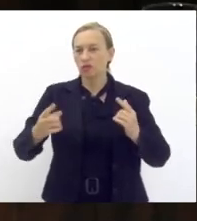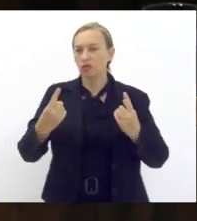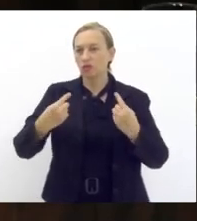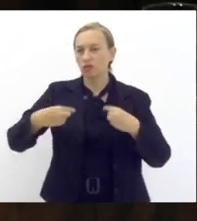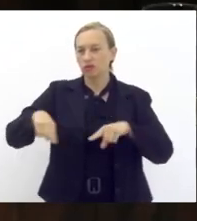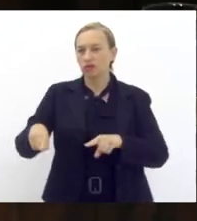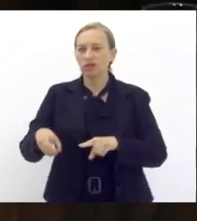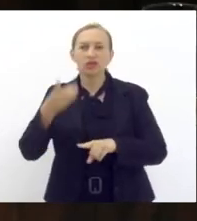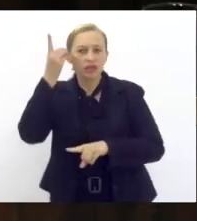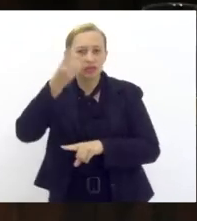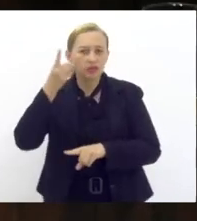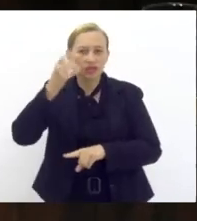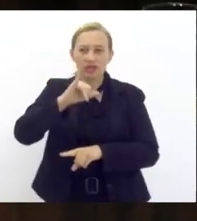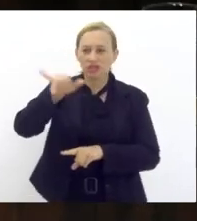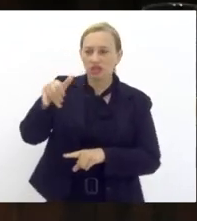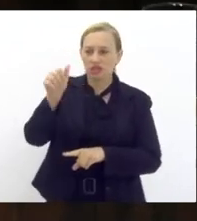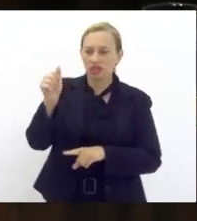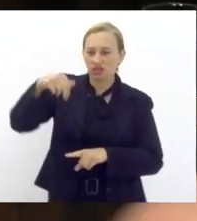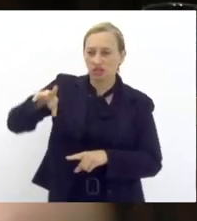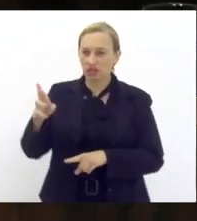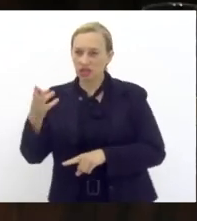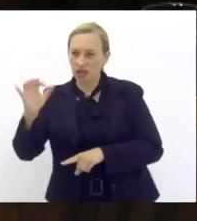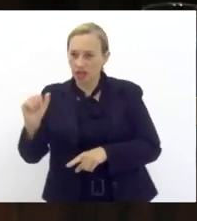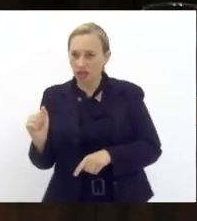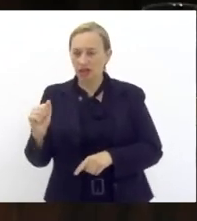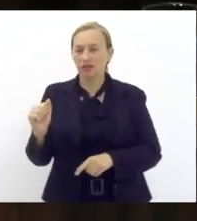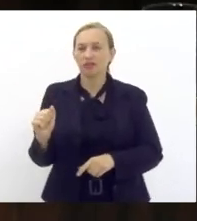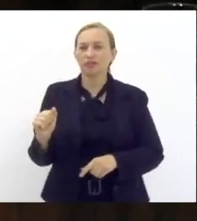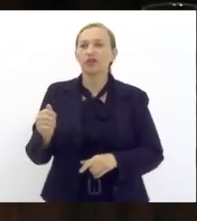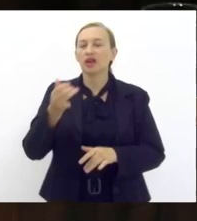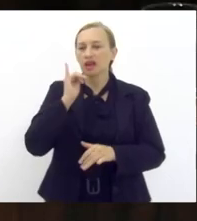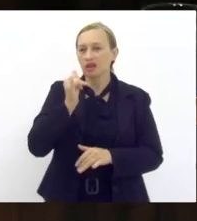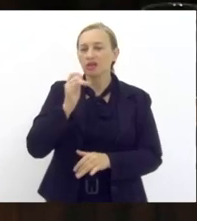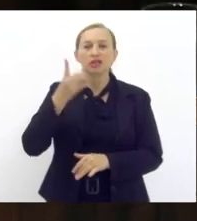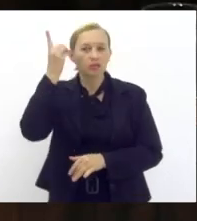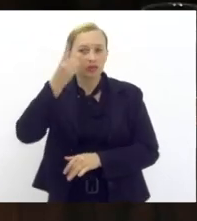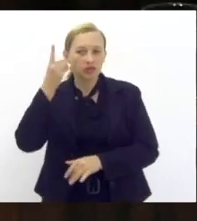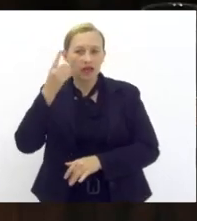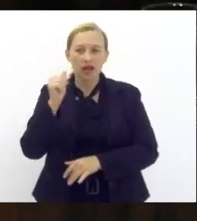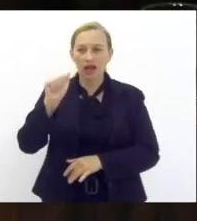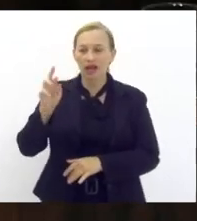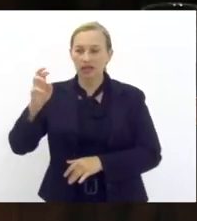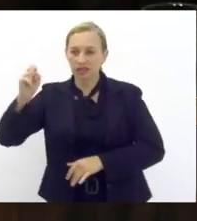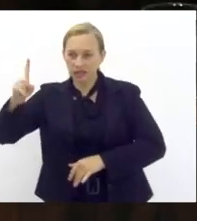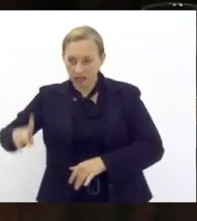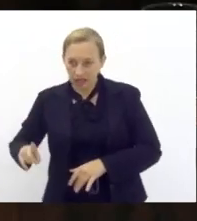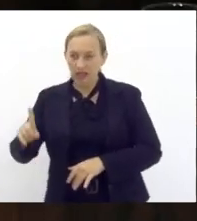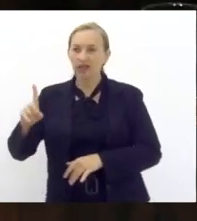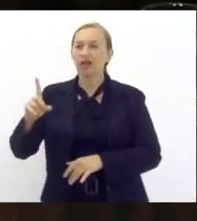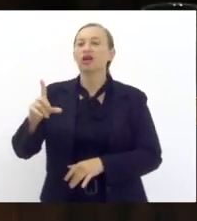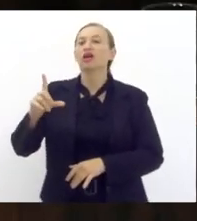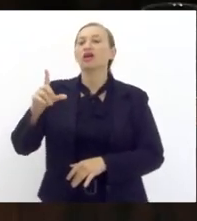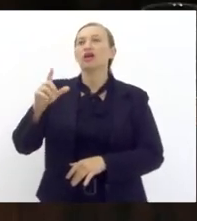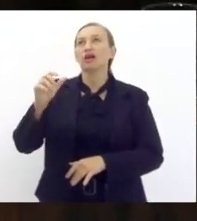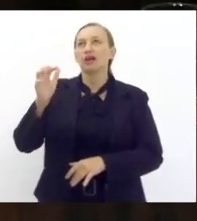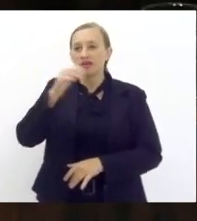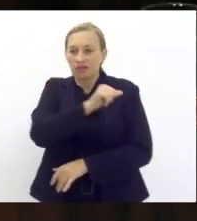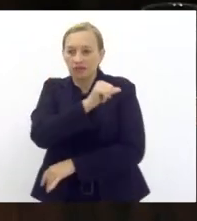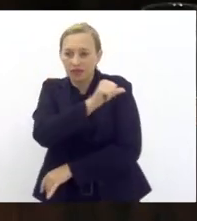da deputada Janira Rocha. Relatores, deputados André Corrêa, enfermeira Regiane, Milton